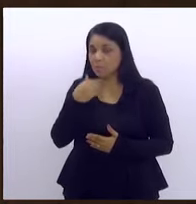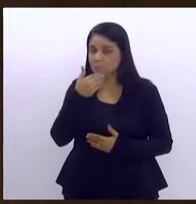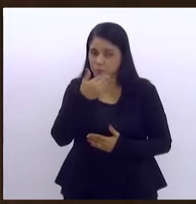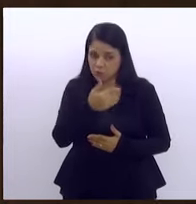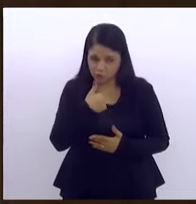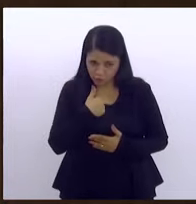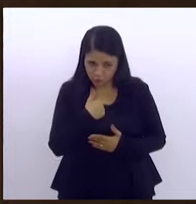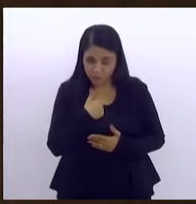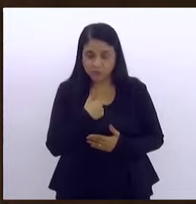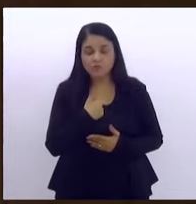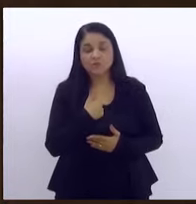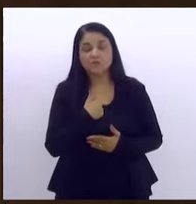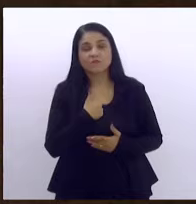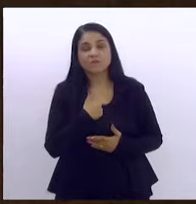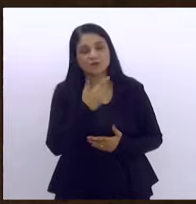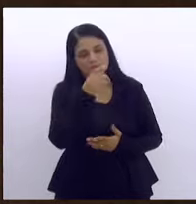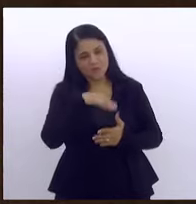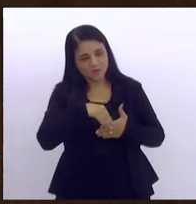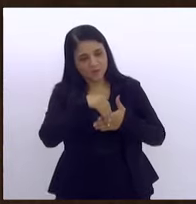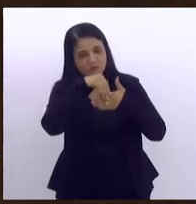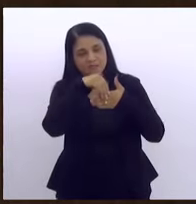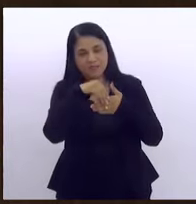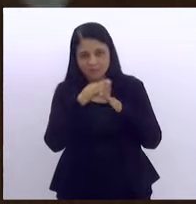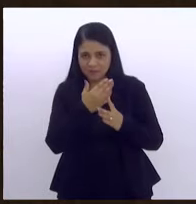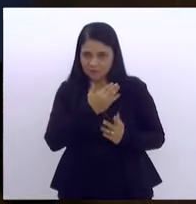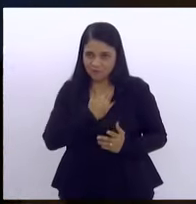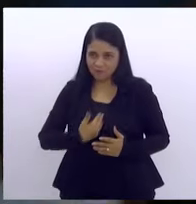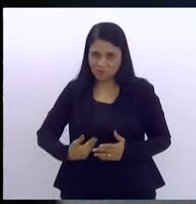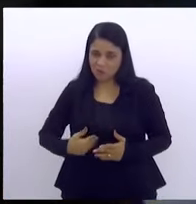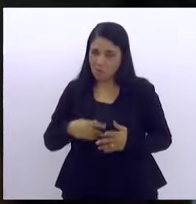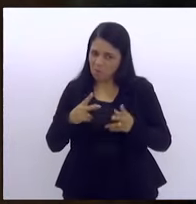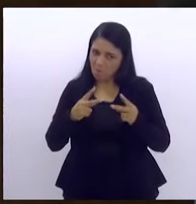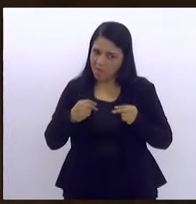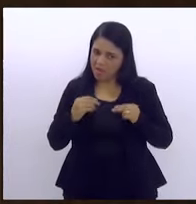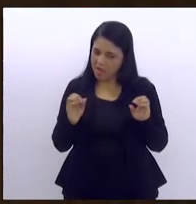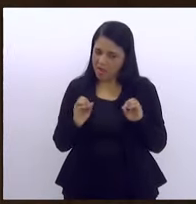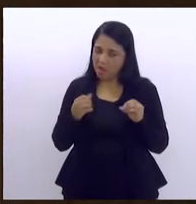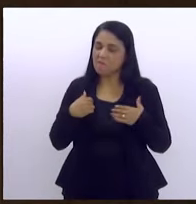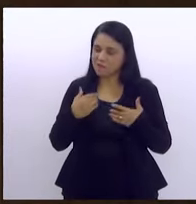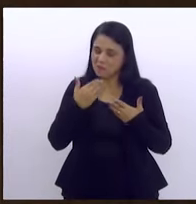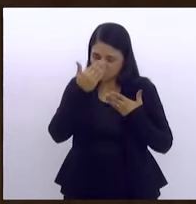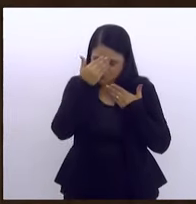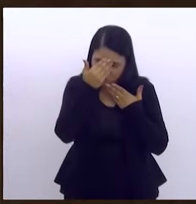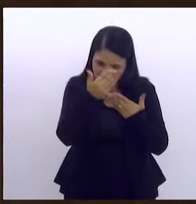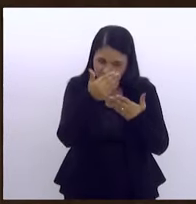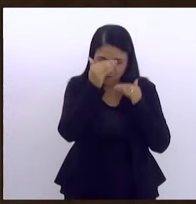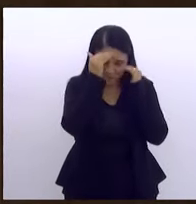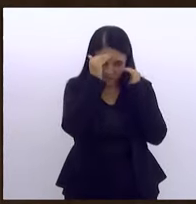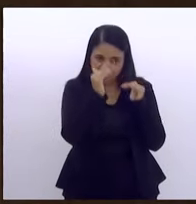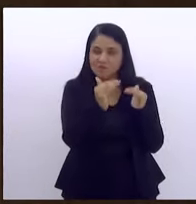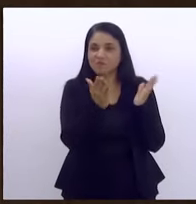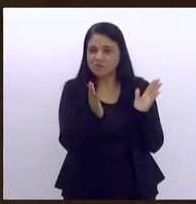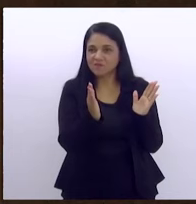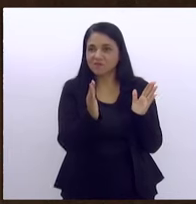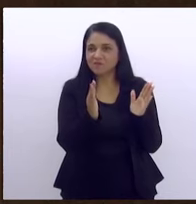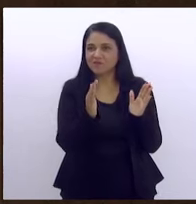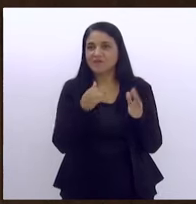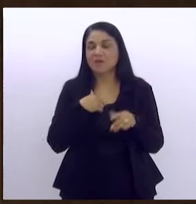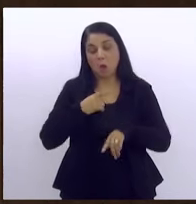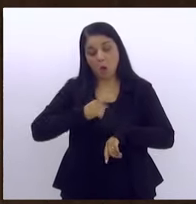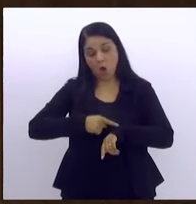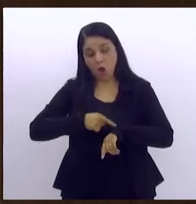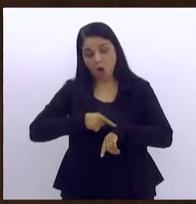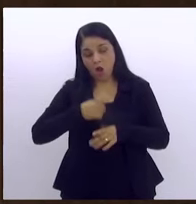deputado Serginho, o nosso líder do governo, apesar de não merecer muito, mas eu estou atendendo. Coloquei ele para chegar 8 horas aqui hoje. É, André. Muito